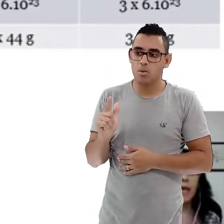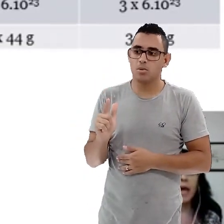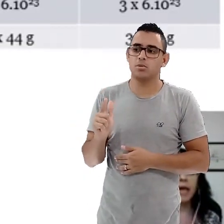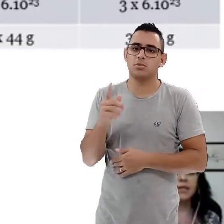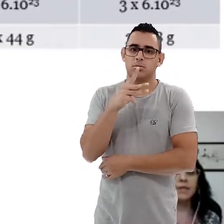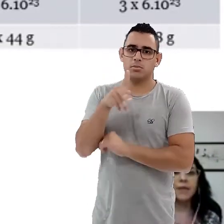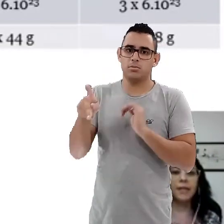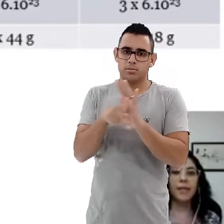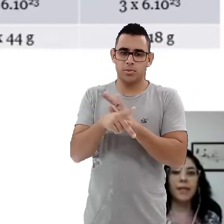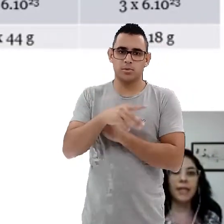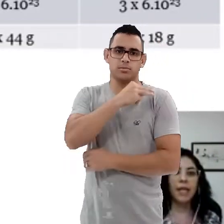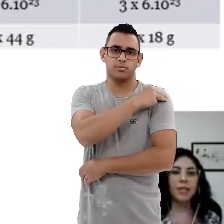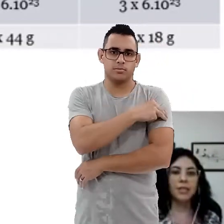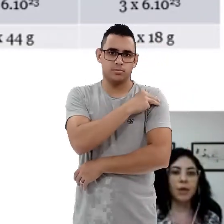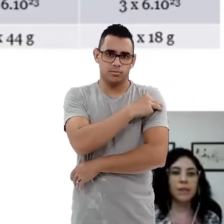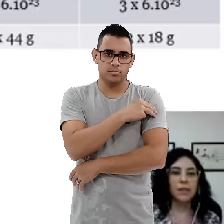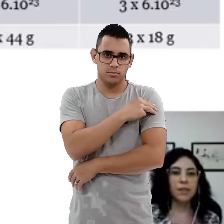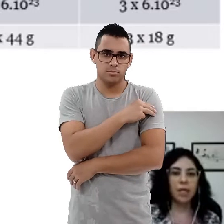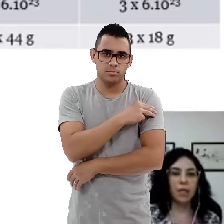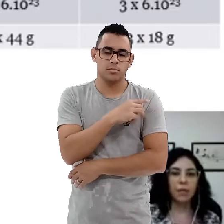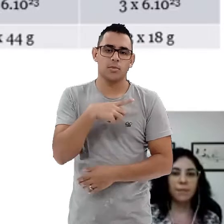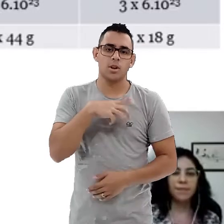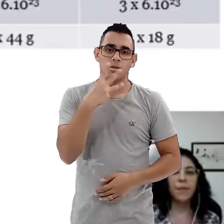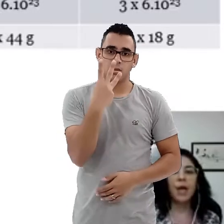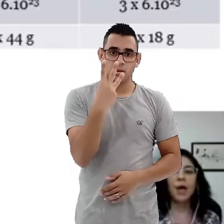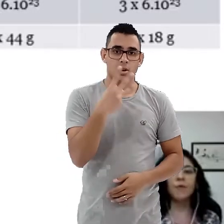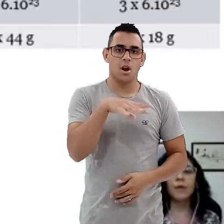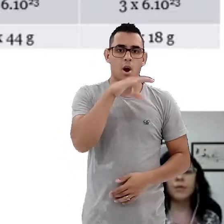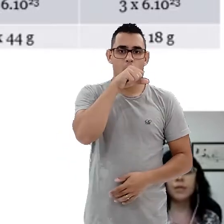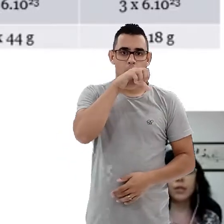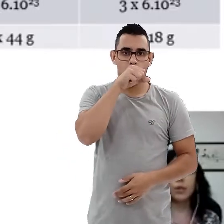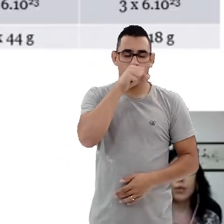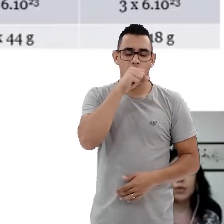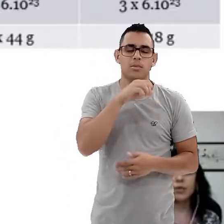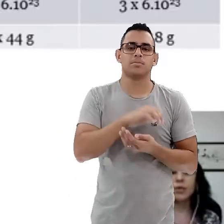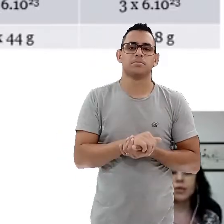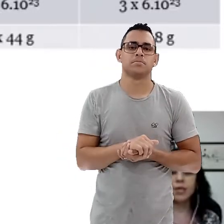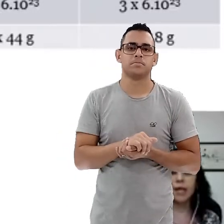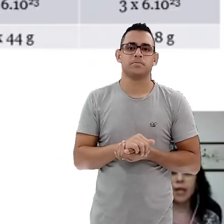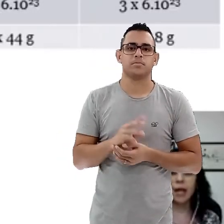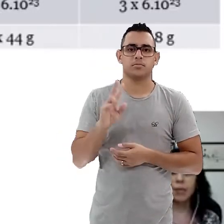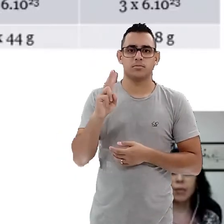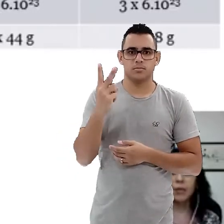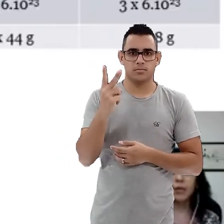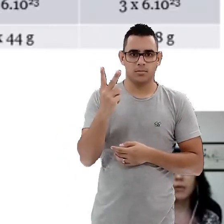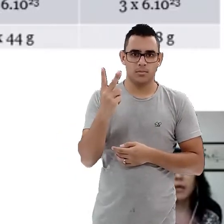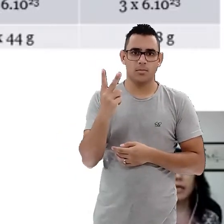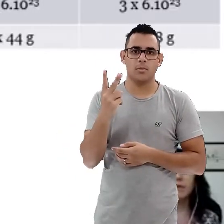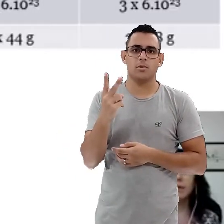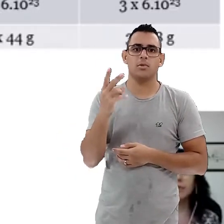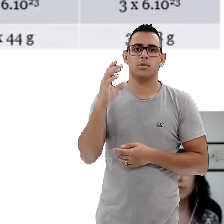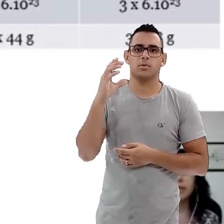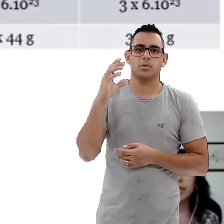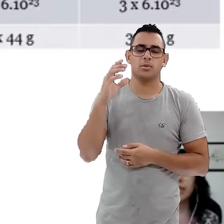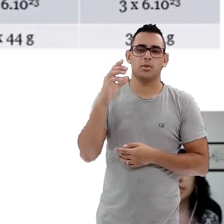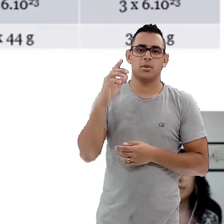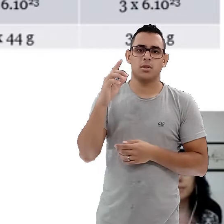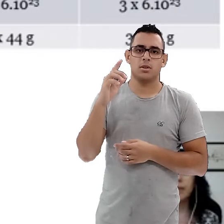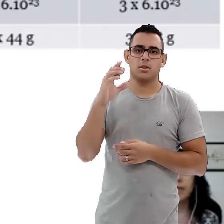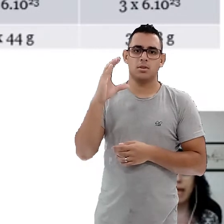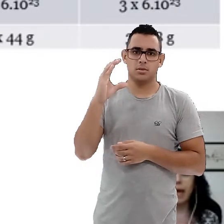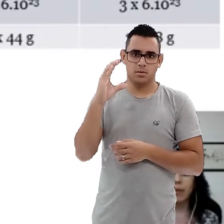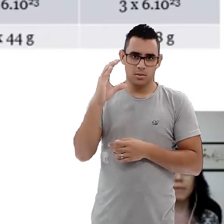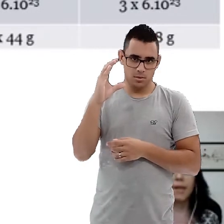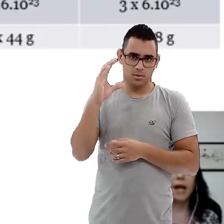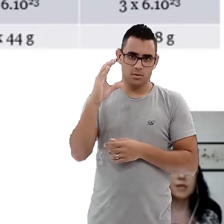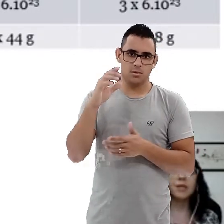etanol. A gente vai ter 3 de oxigênio, vamos ter 2 de gás carbônico e vamos ter 3